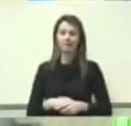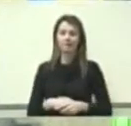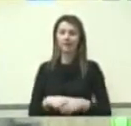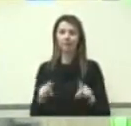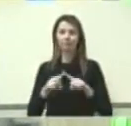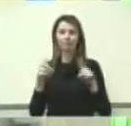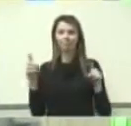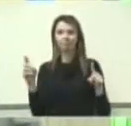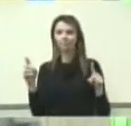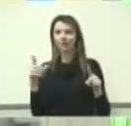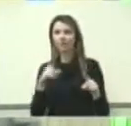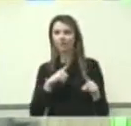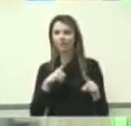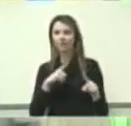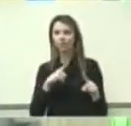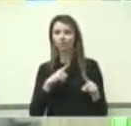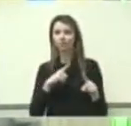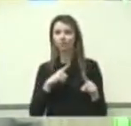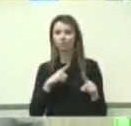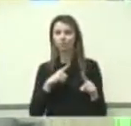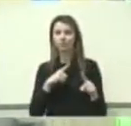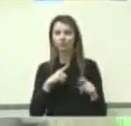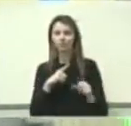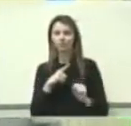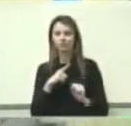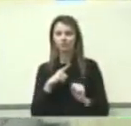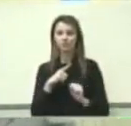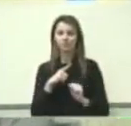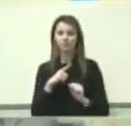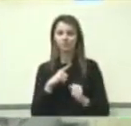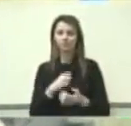mas havia por parte de Jesus